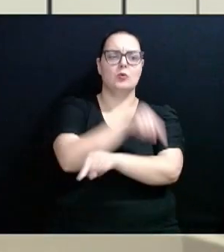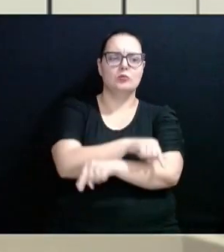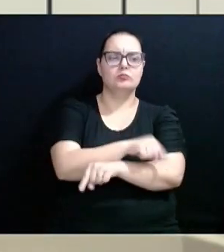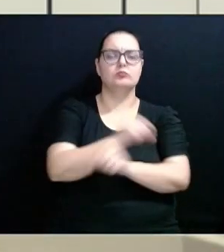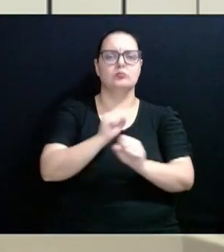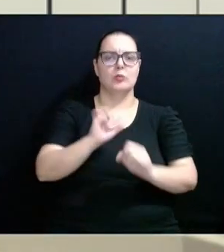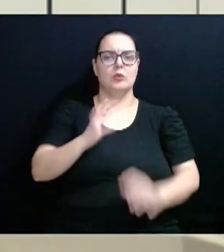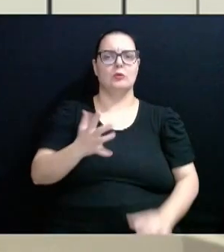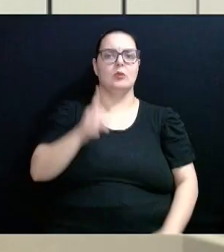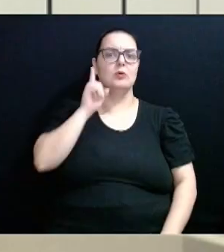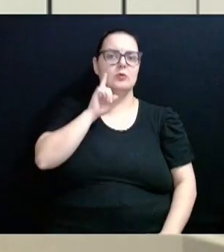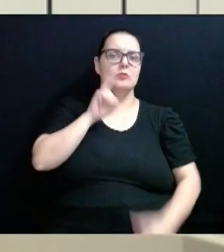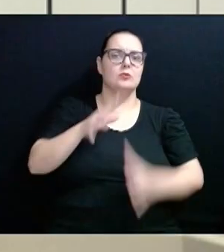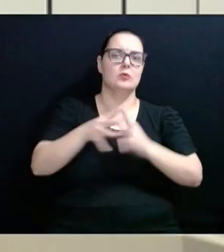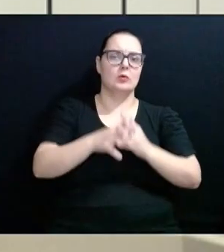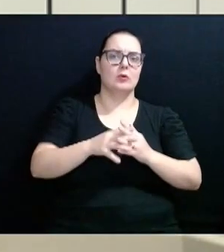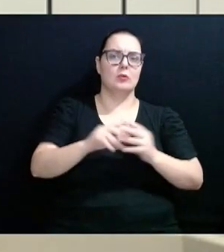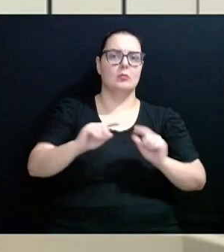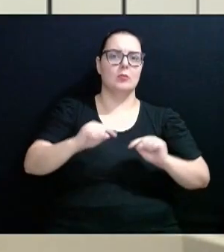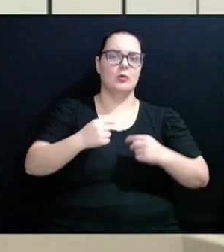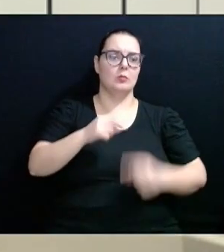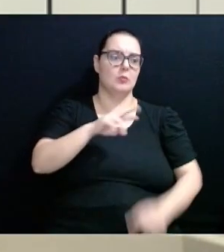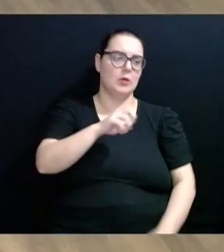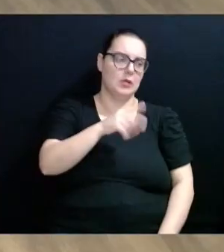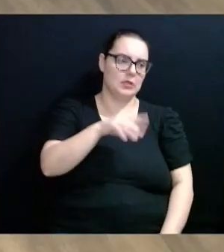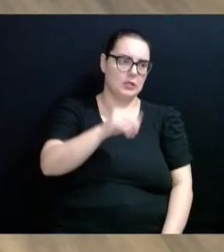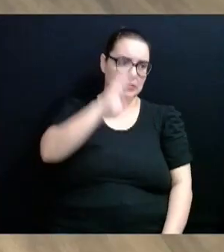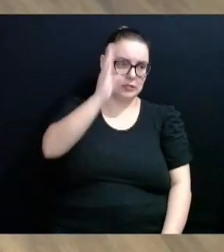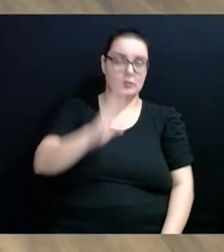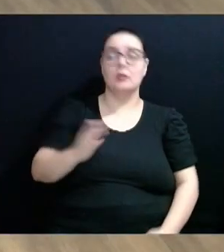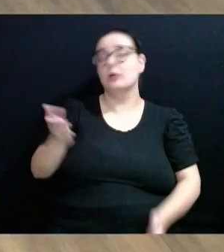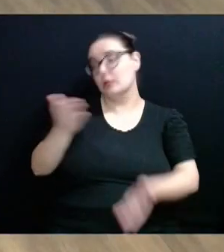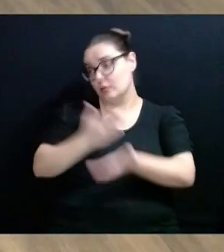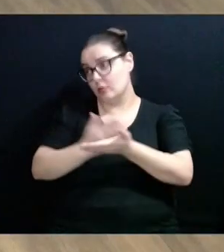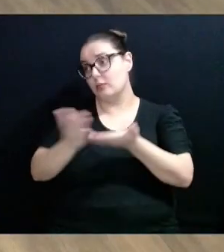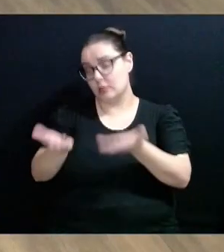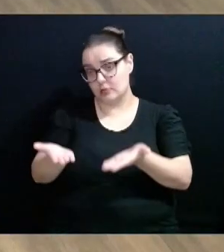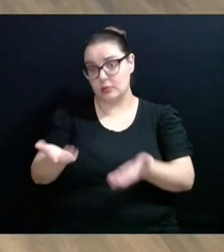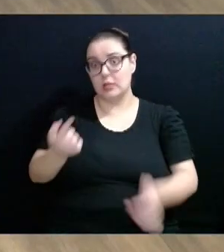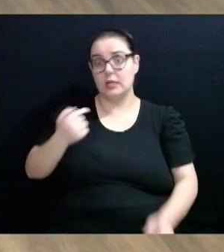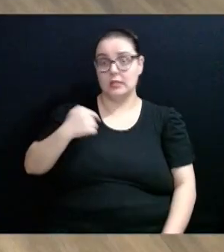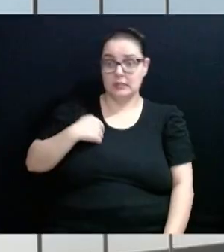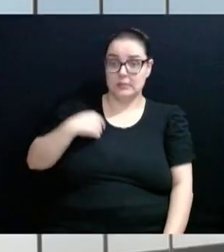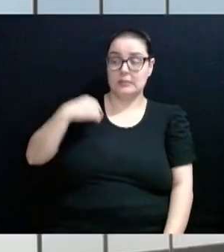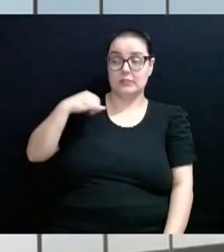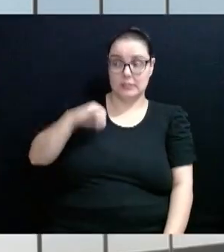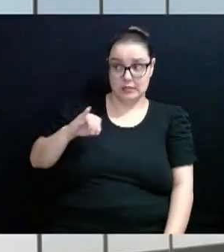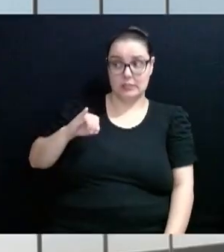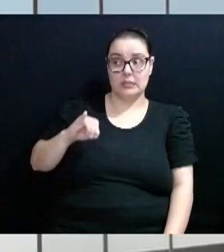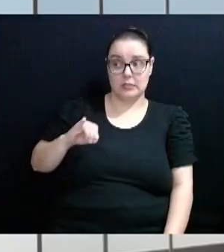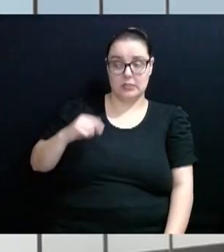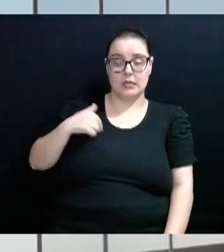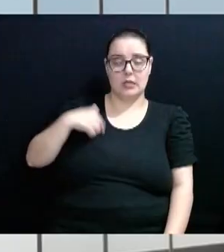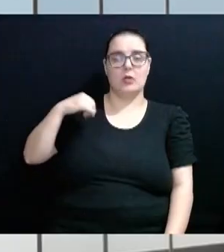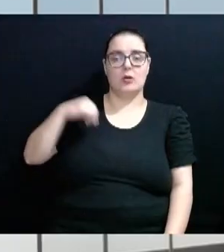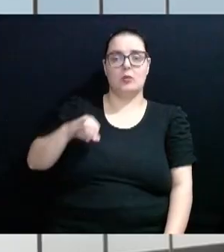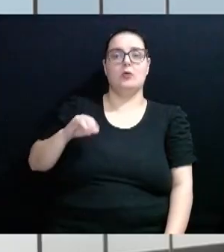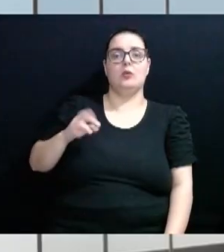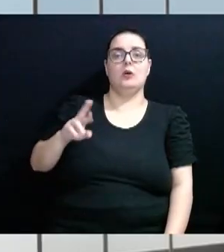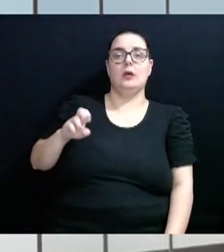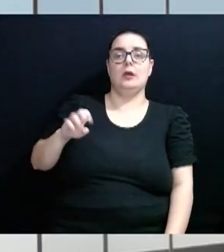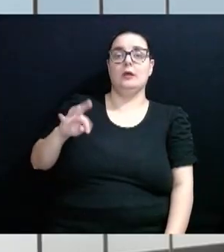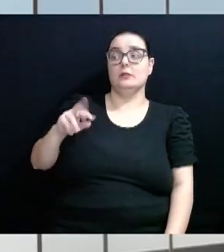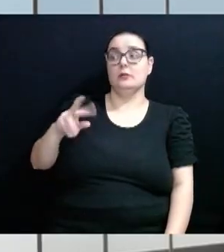uma retaliação com o Brasil? Então, e começa por aí, né? Se eu for retaliar, né, o primeiro risco é o seguinte, dos